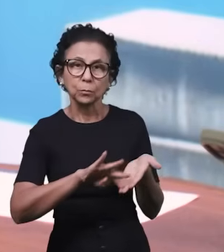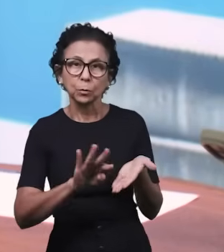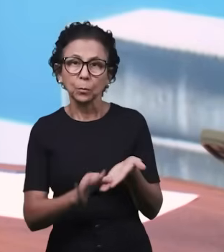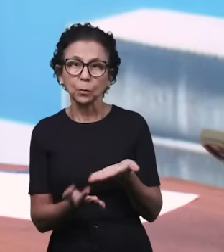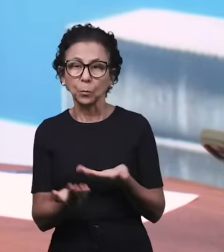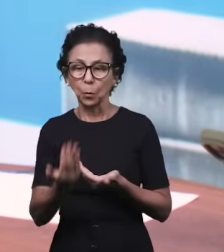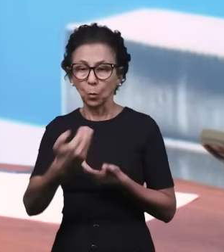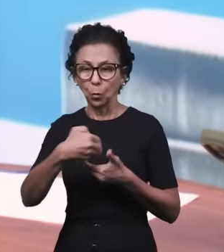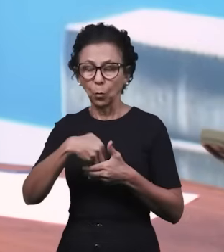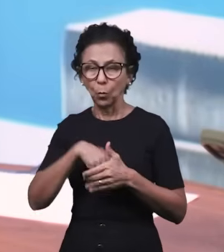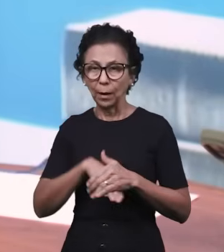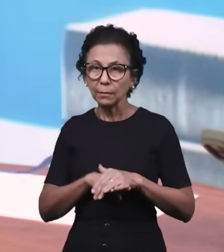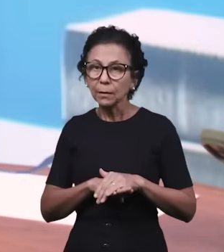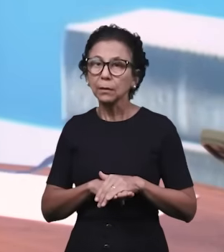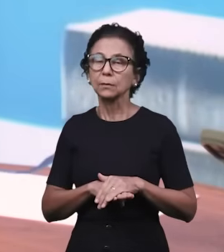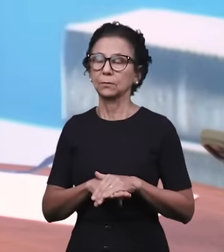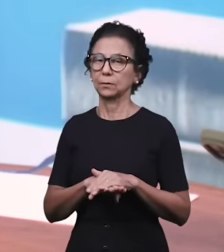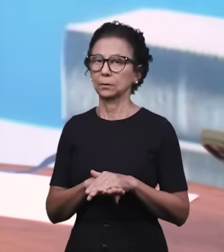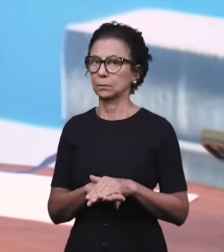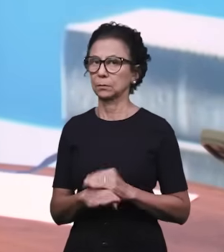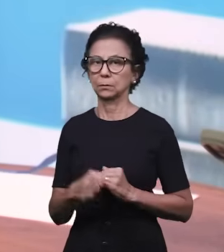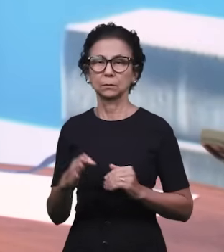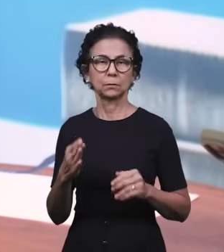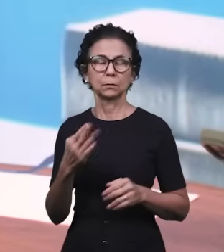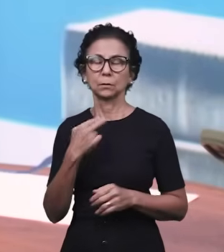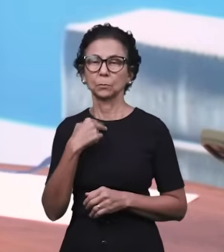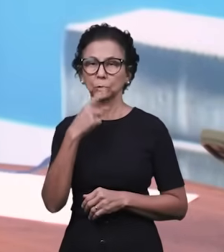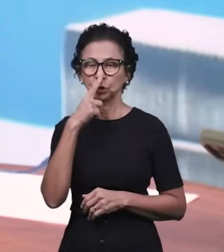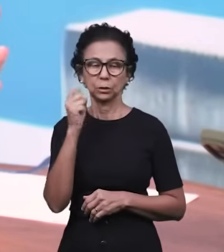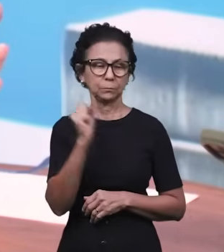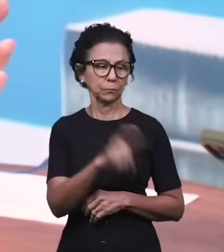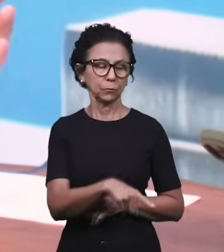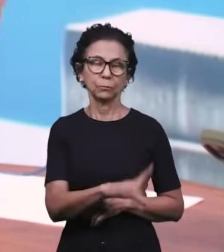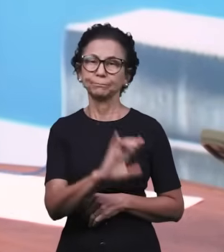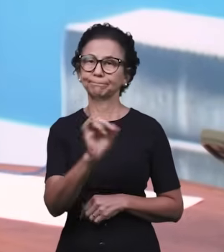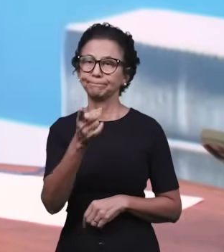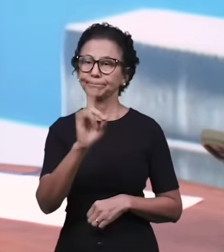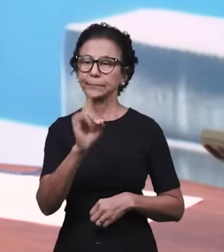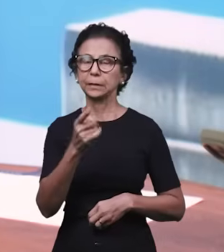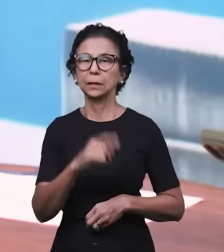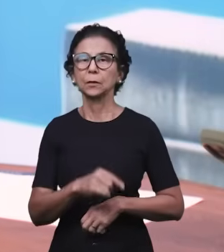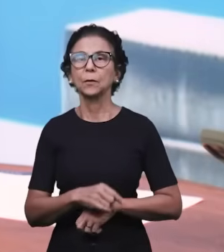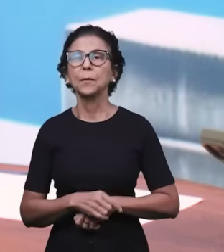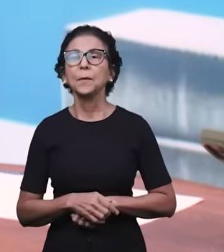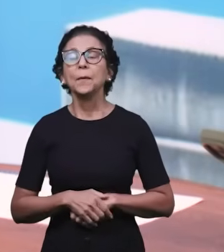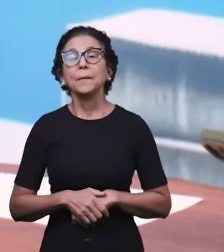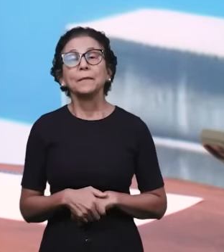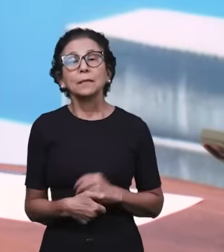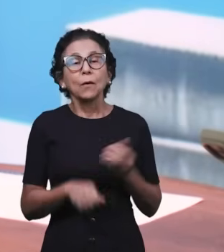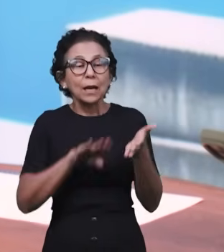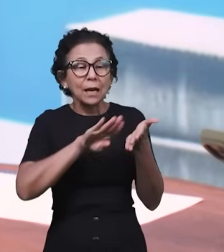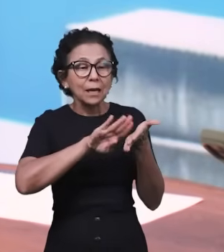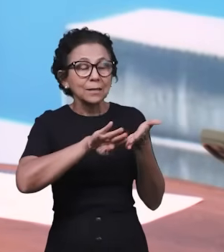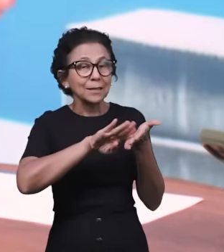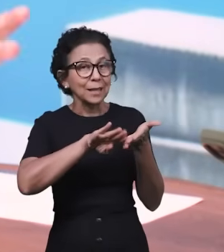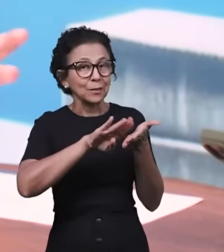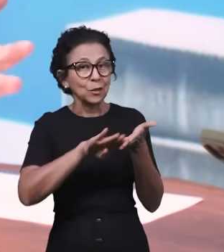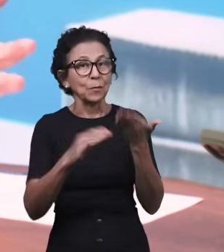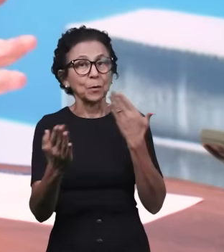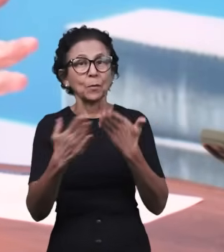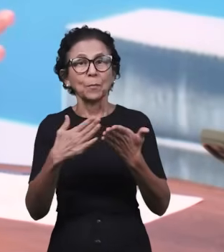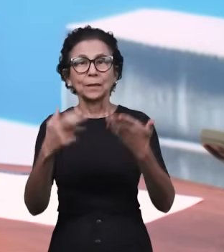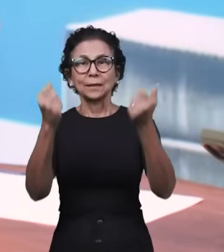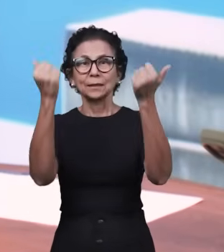o sobejo no sentido espiritual é maravilhoso, porque é as bênçãos que nós retornamos daquilo que o